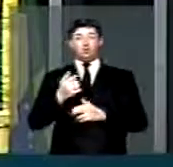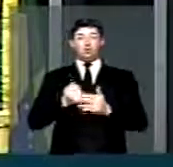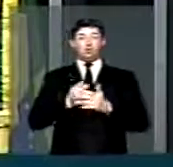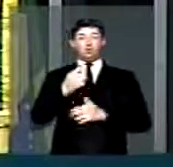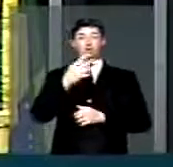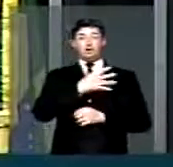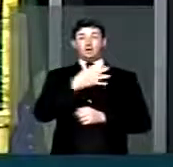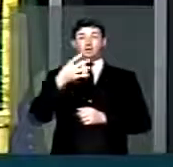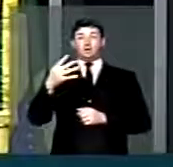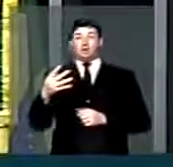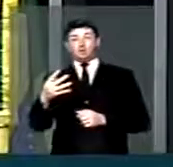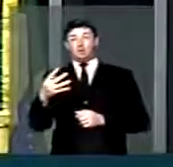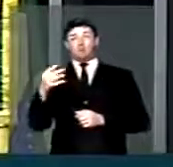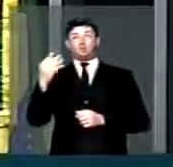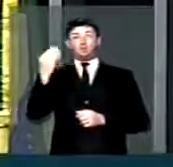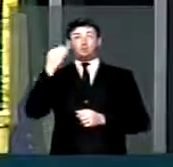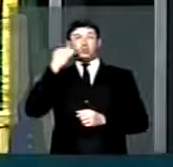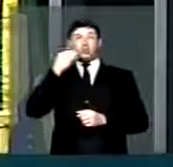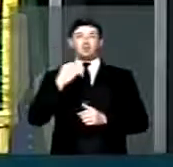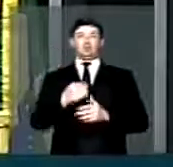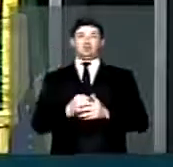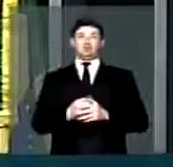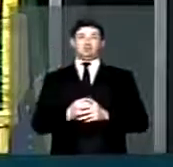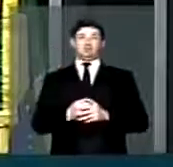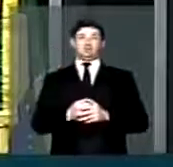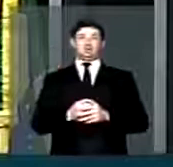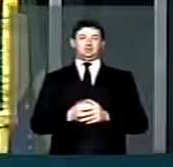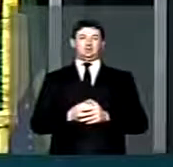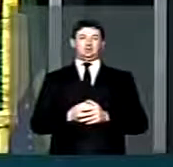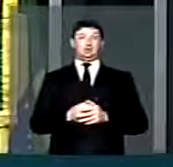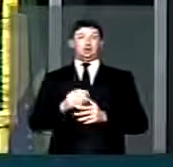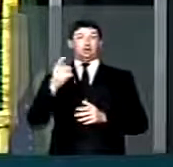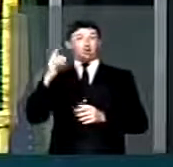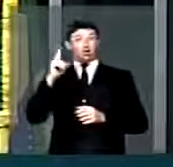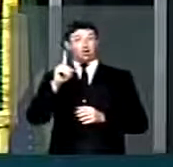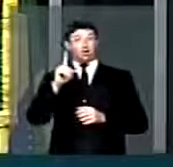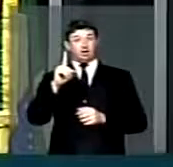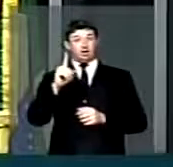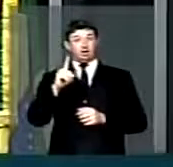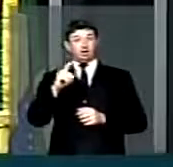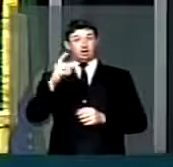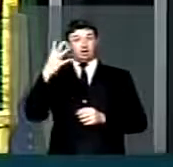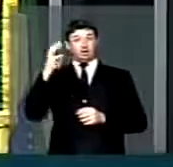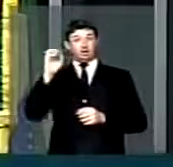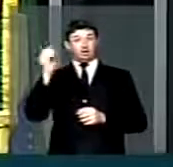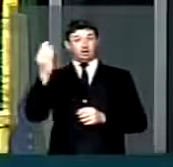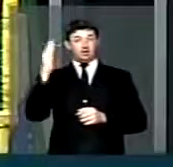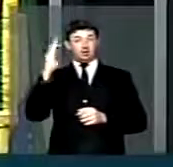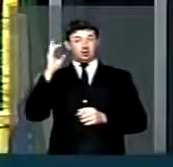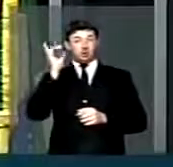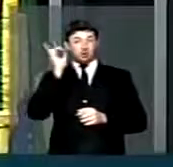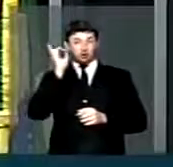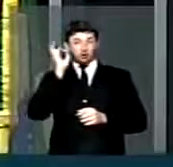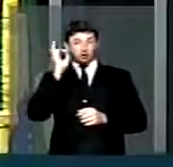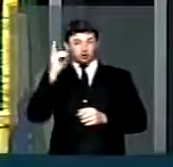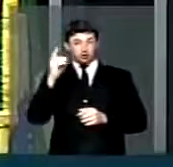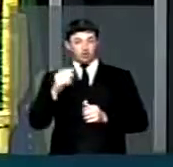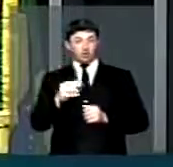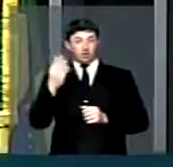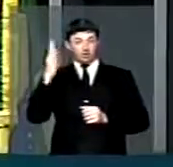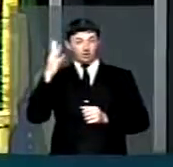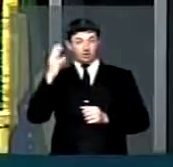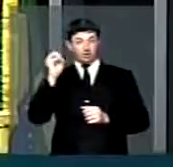bilhões. Ou seja, você pega de dólares, eu estou falando, 40 bilhões de dólares, só a